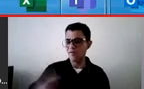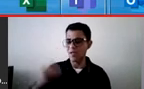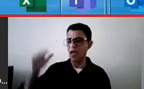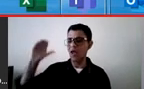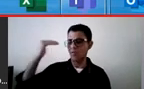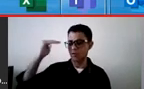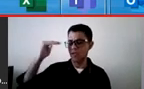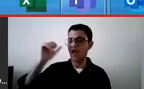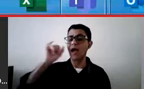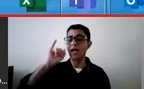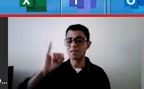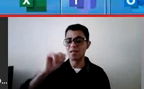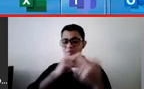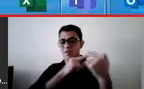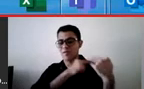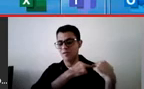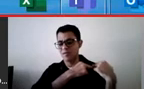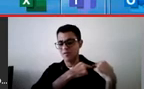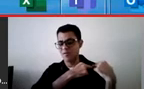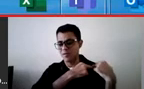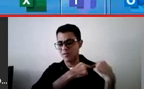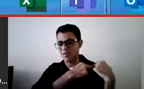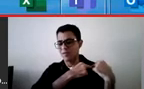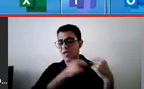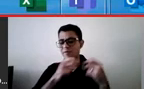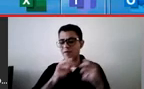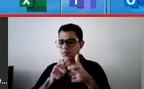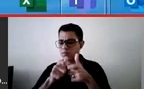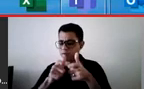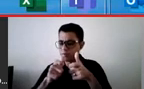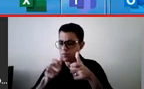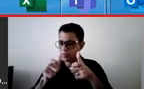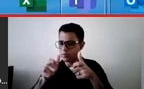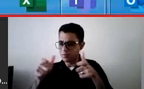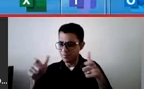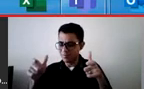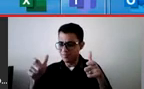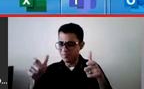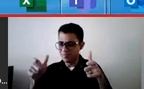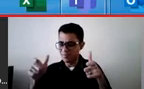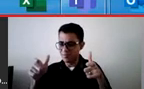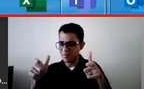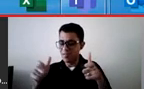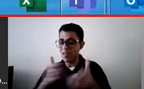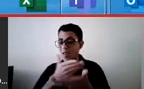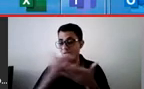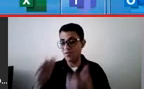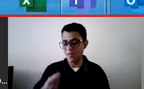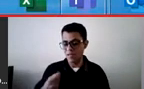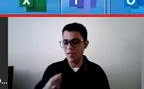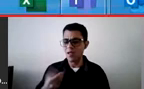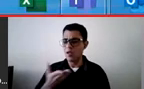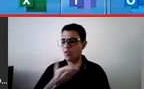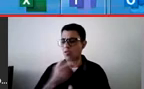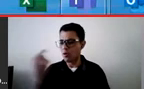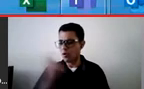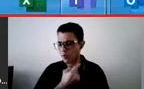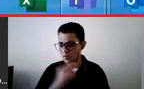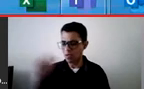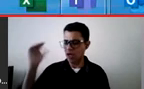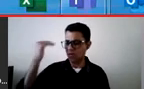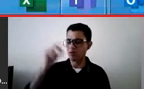Aí, sim, a responsabilidade cresce de uma forma absurda, porque nós, adultos,